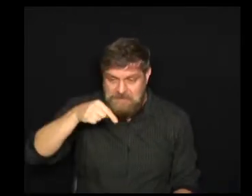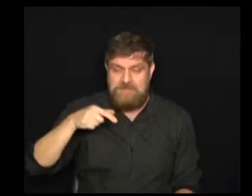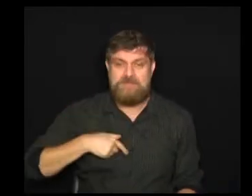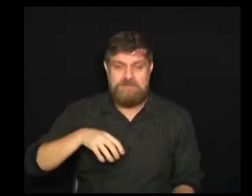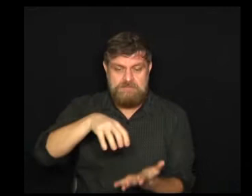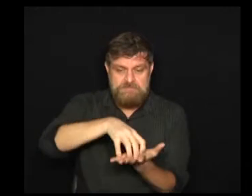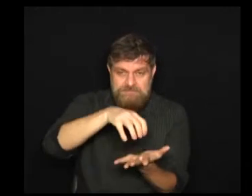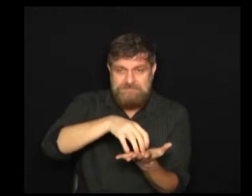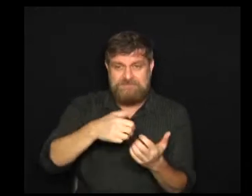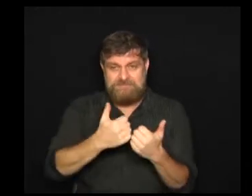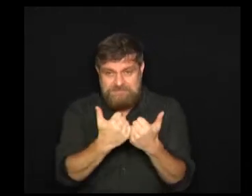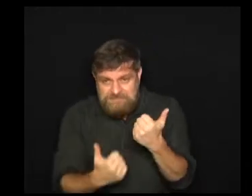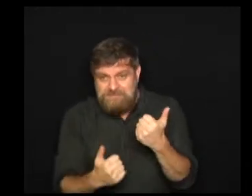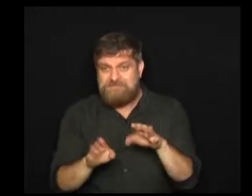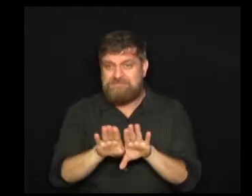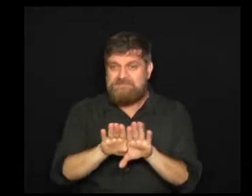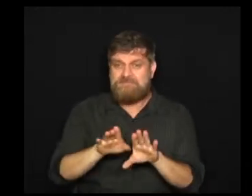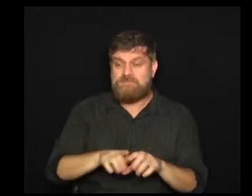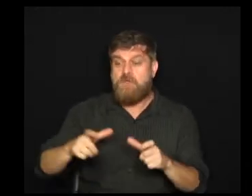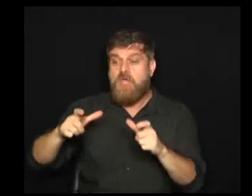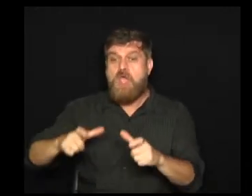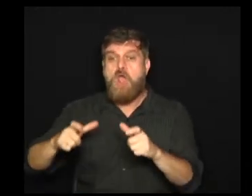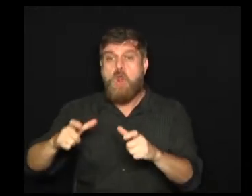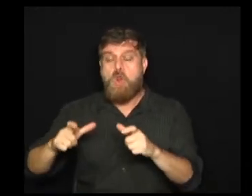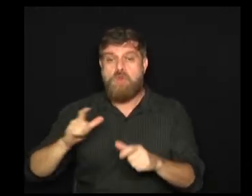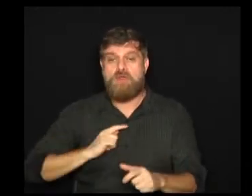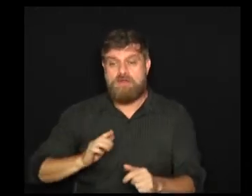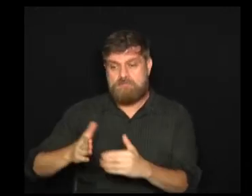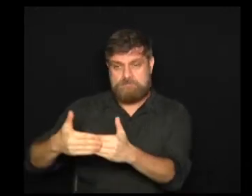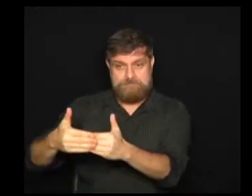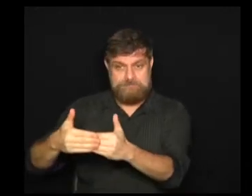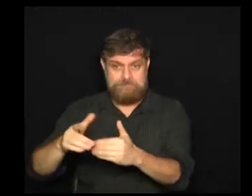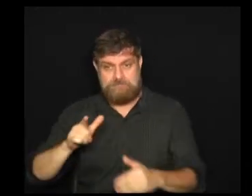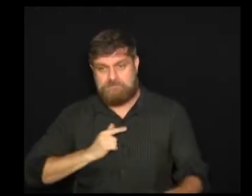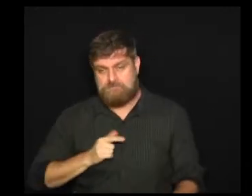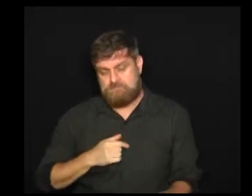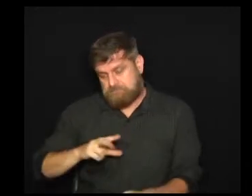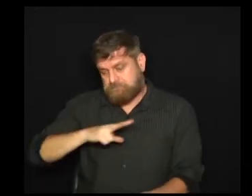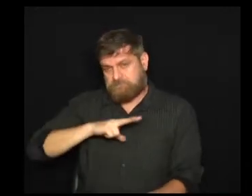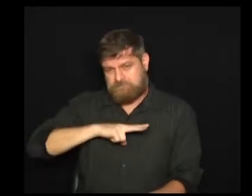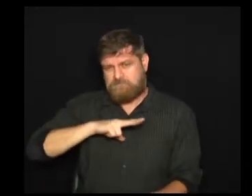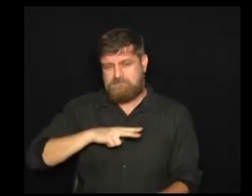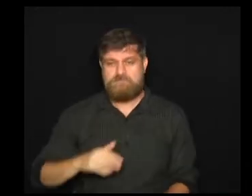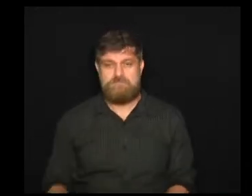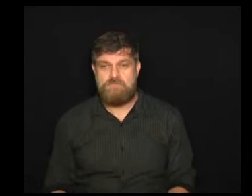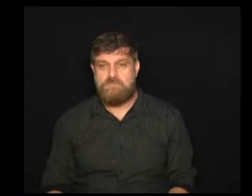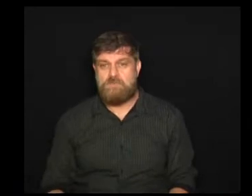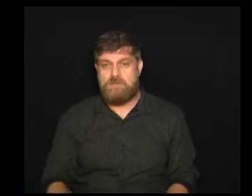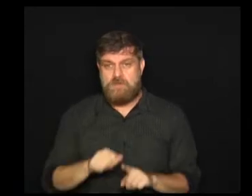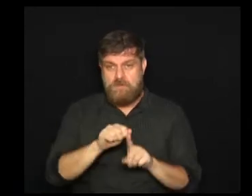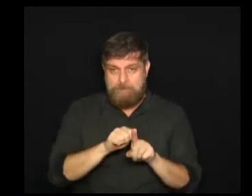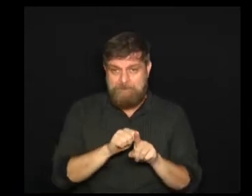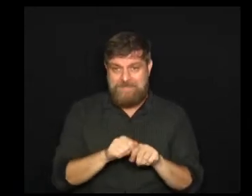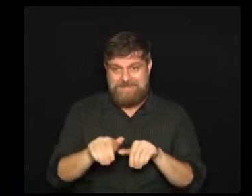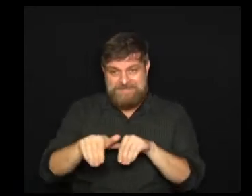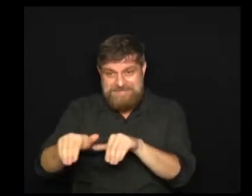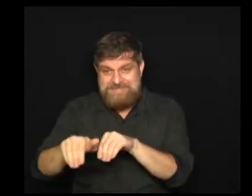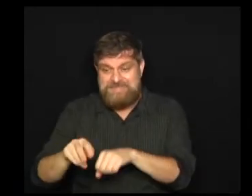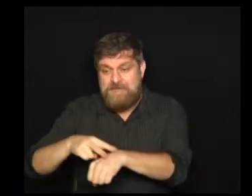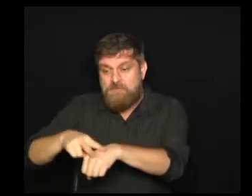NAEDs e locais fechados. O que nós fizemos no Setembro Verde, né, na